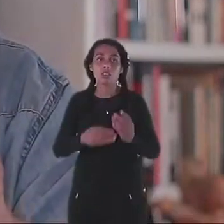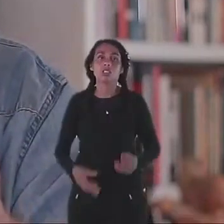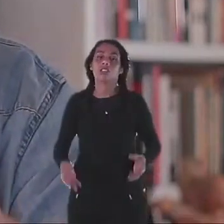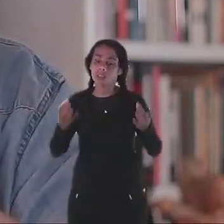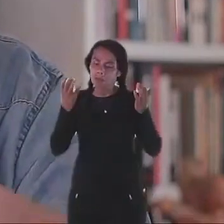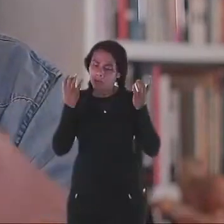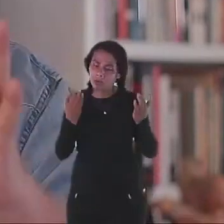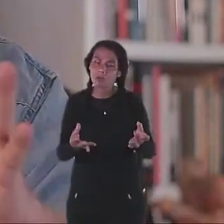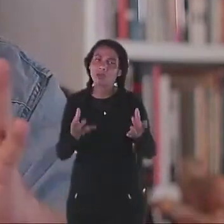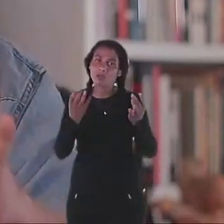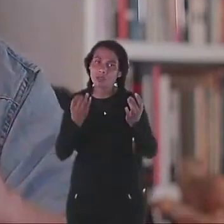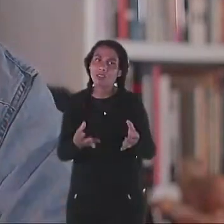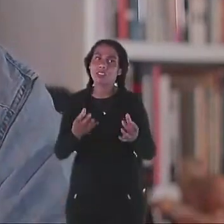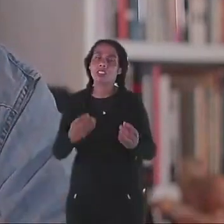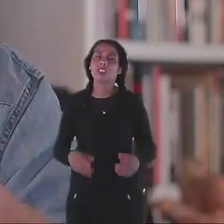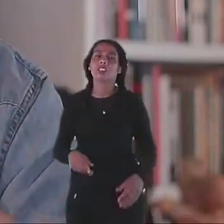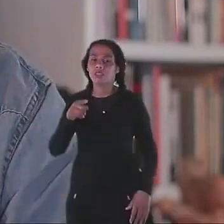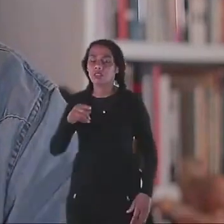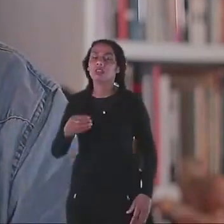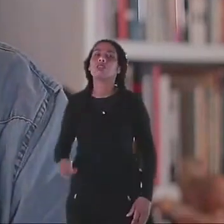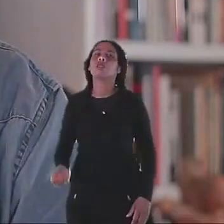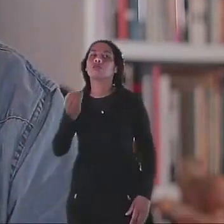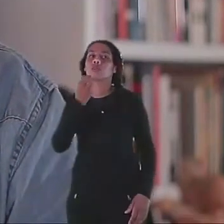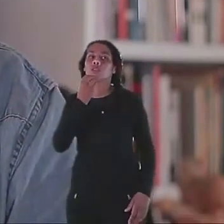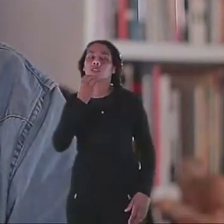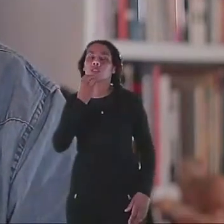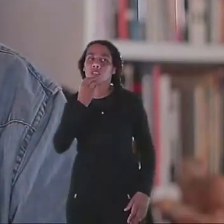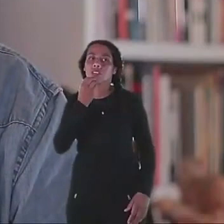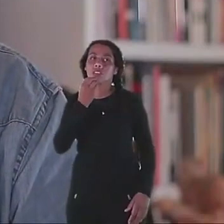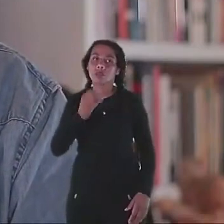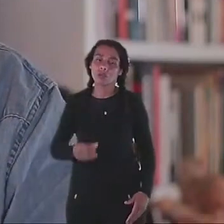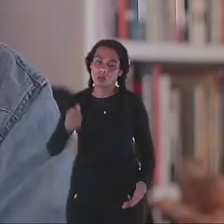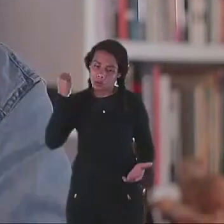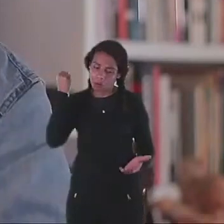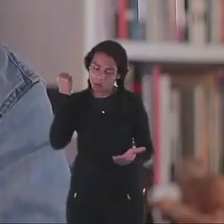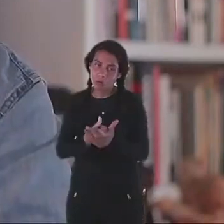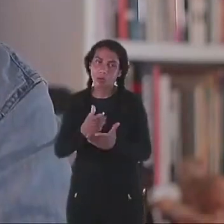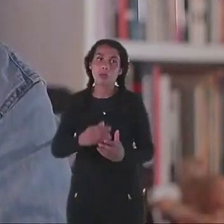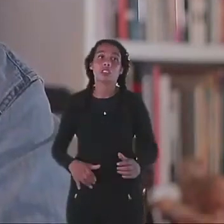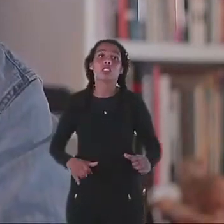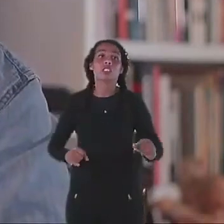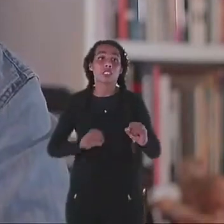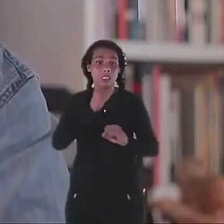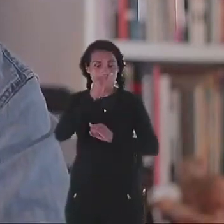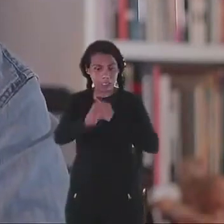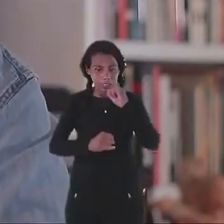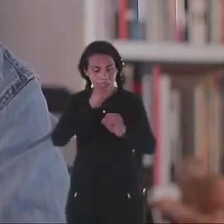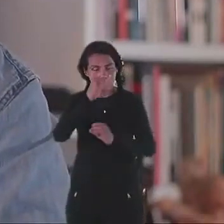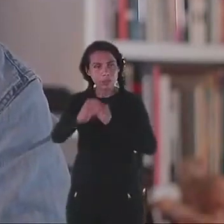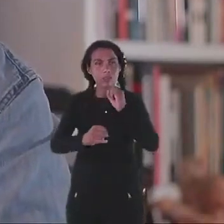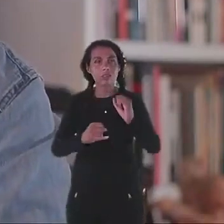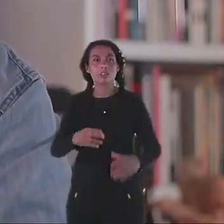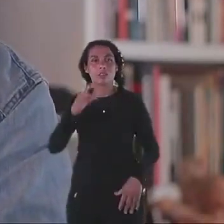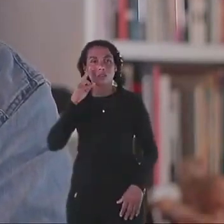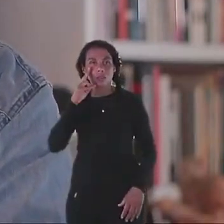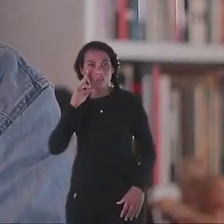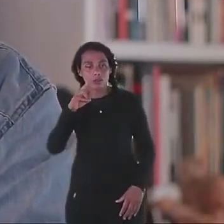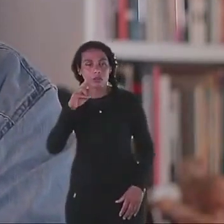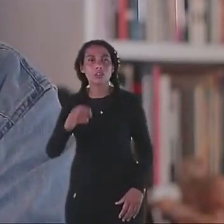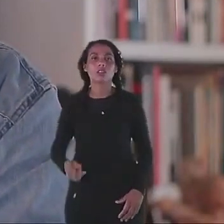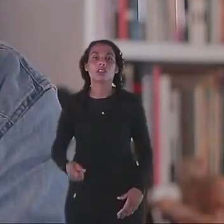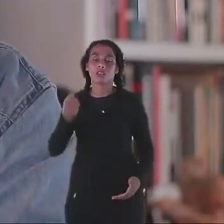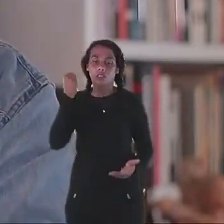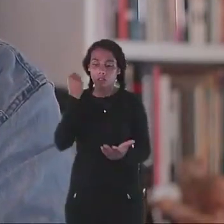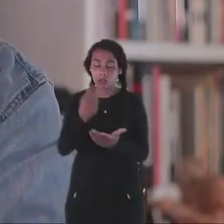físicas, de preferência, como a gente gosta, mas também na internet e em todas as outras livrarias. É esse